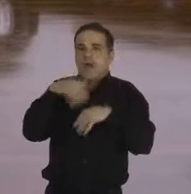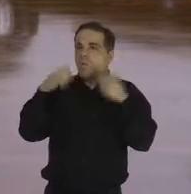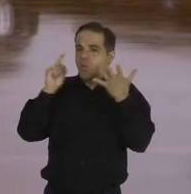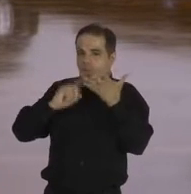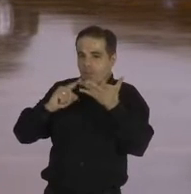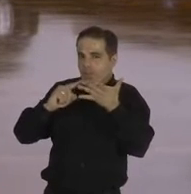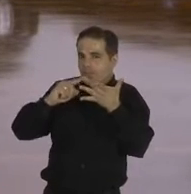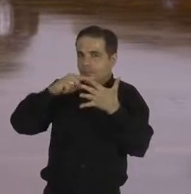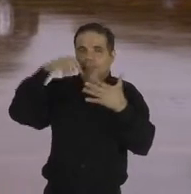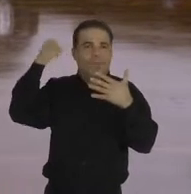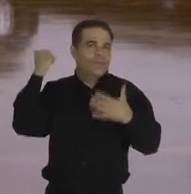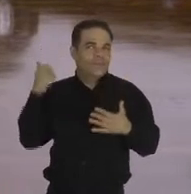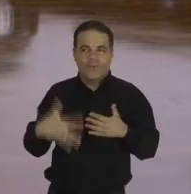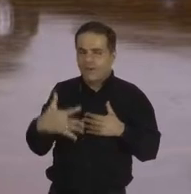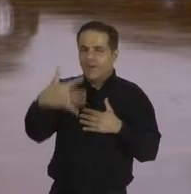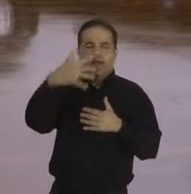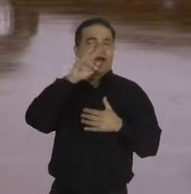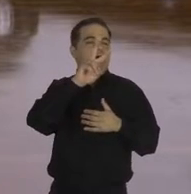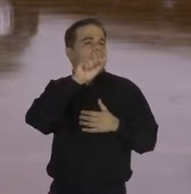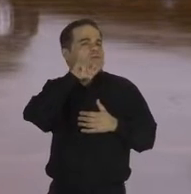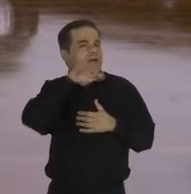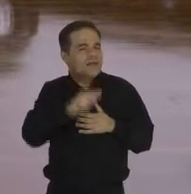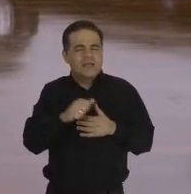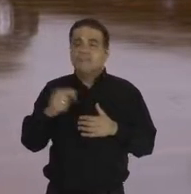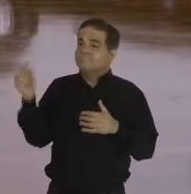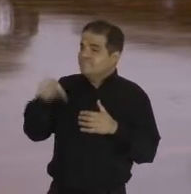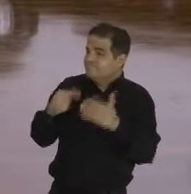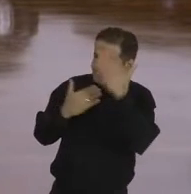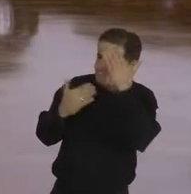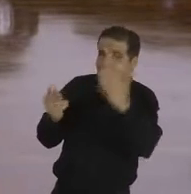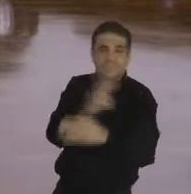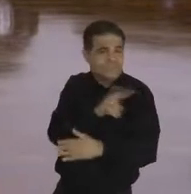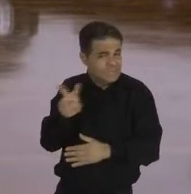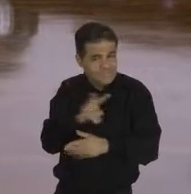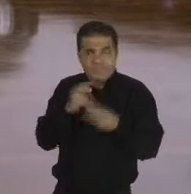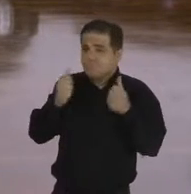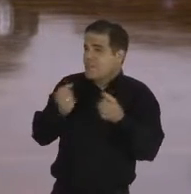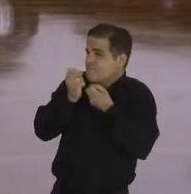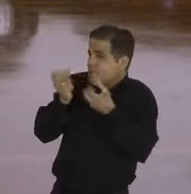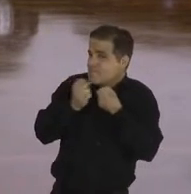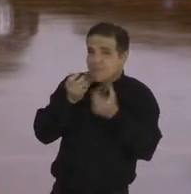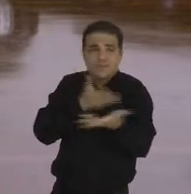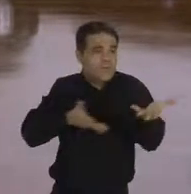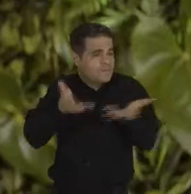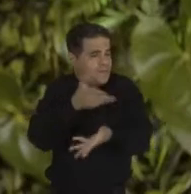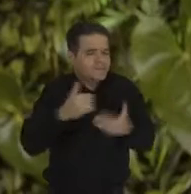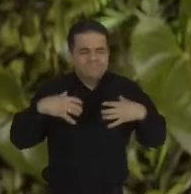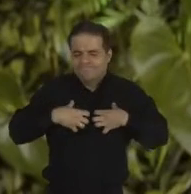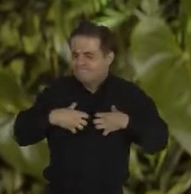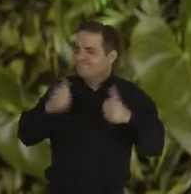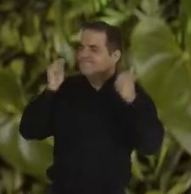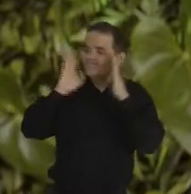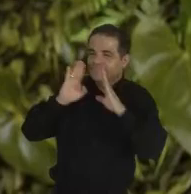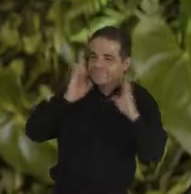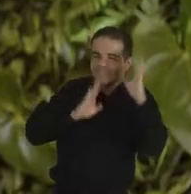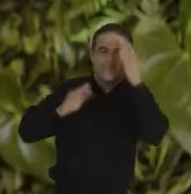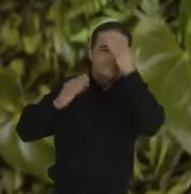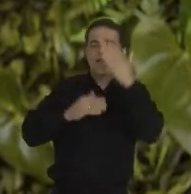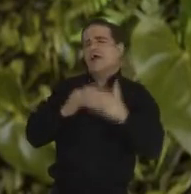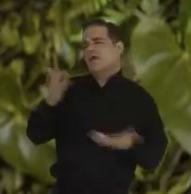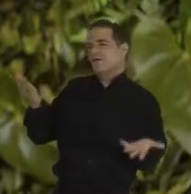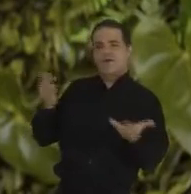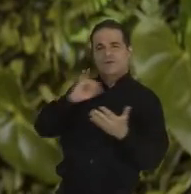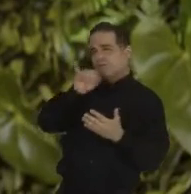novidade né gente Vanessa Felipe Quero Agradecer vocês por compartilhar tanta informação aqui com a gente hoje muito obrigada fazendo os